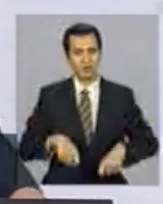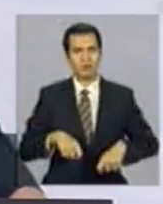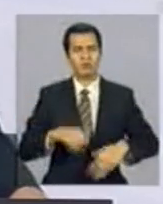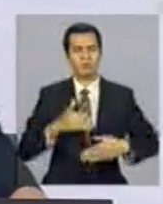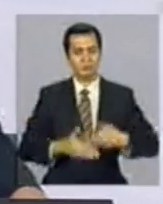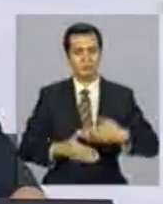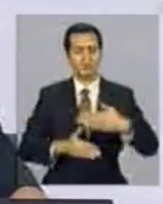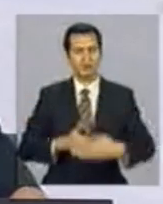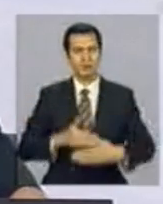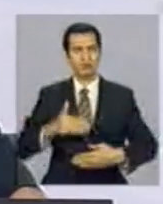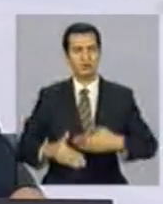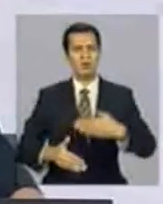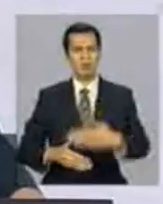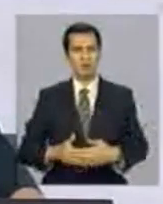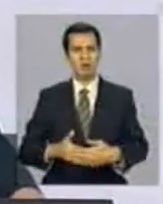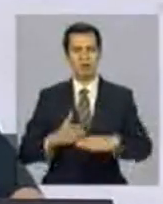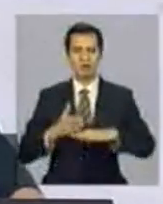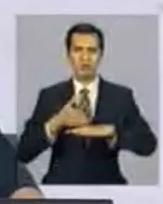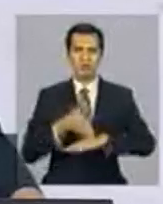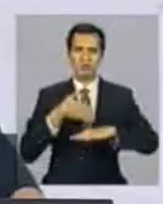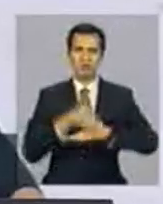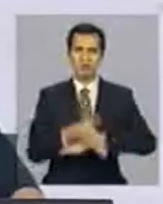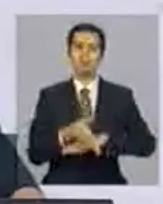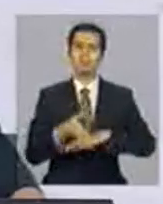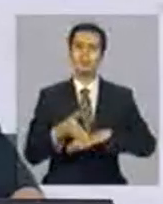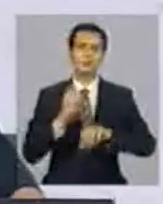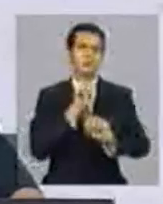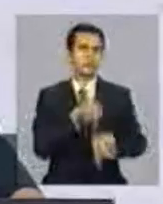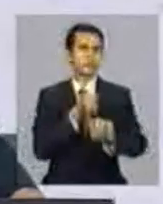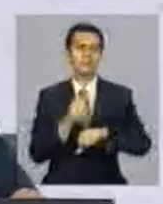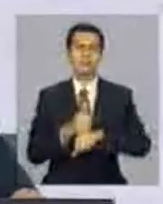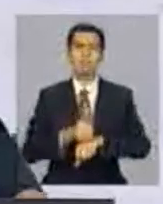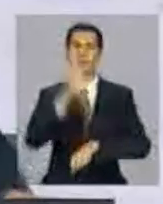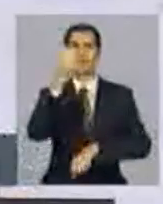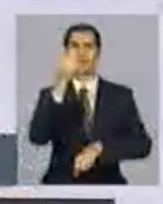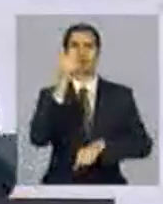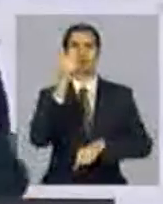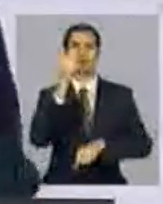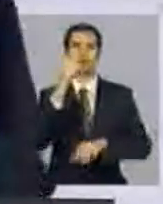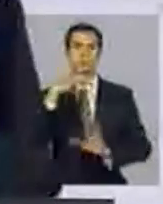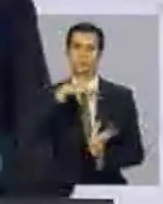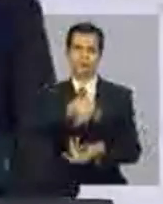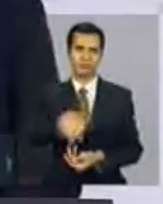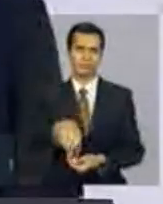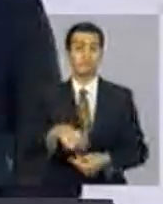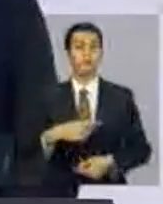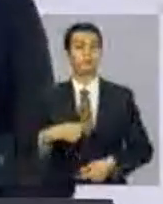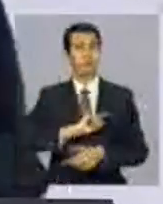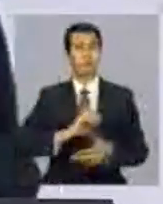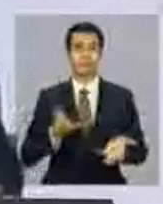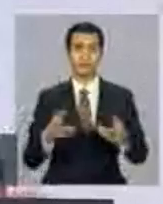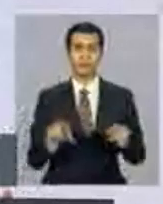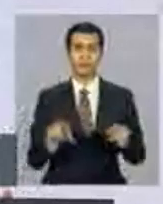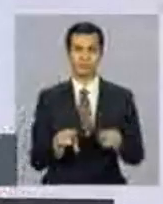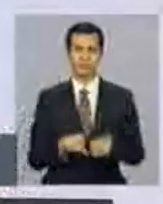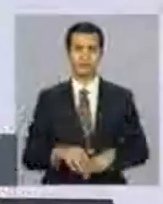progressivamente tenham acesso à melhor educação disponível no mundo. Queremos também